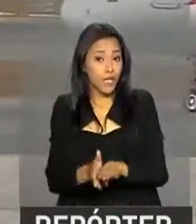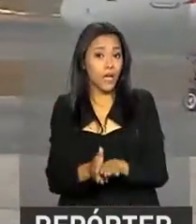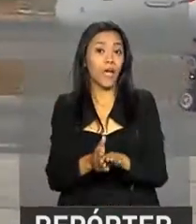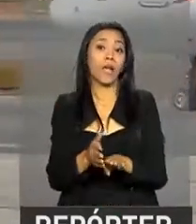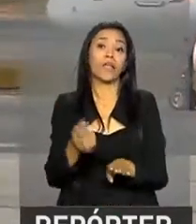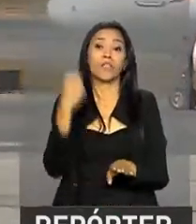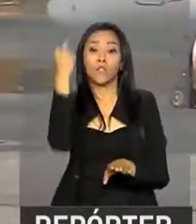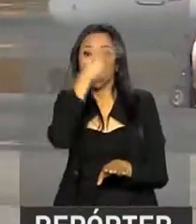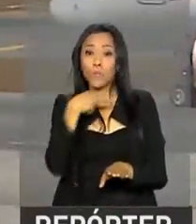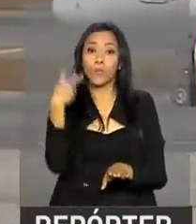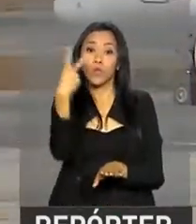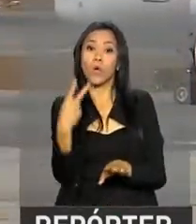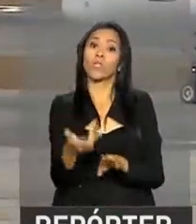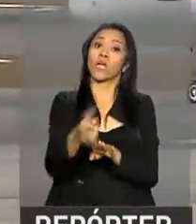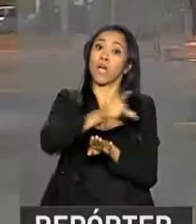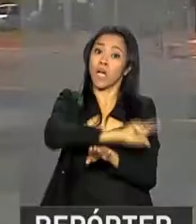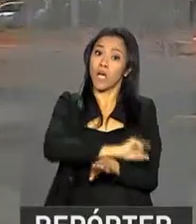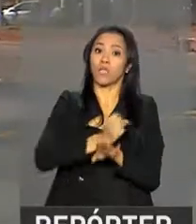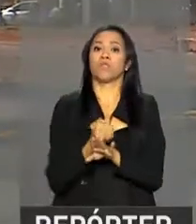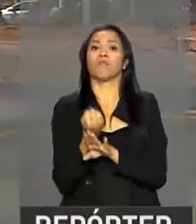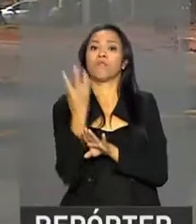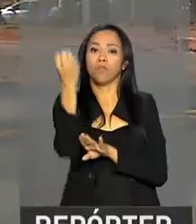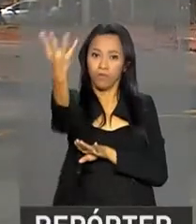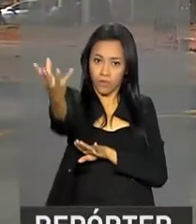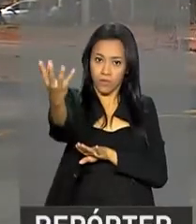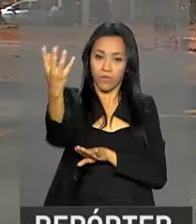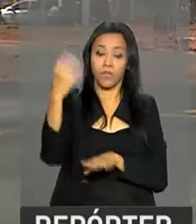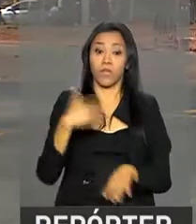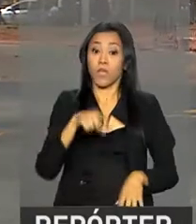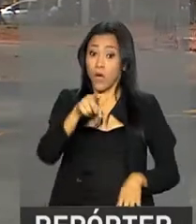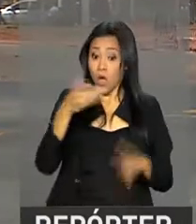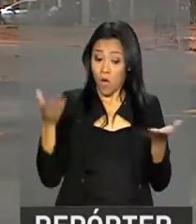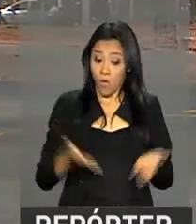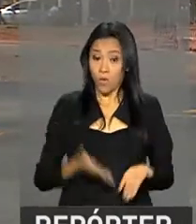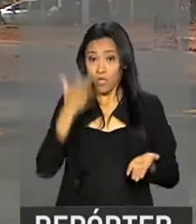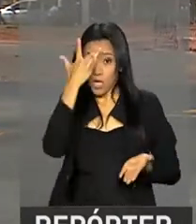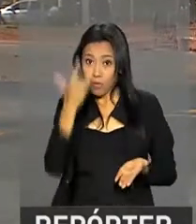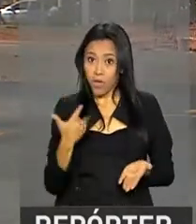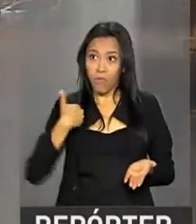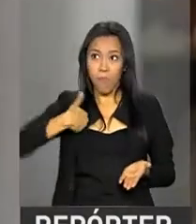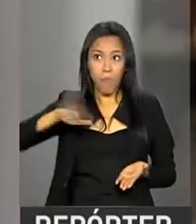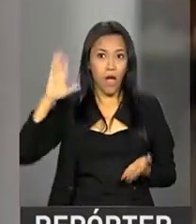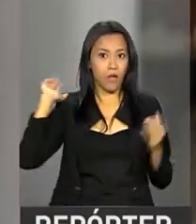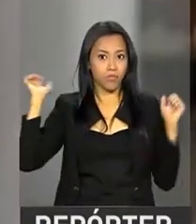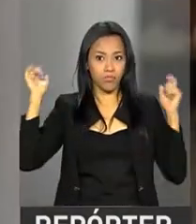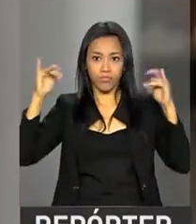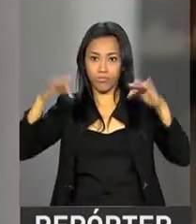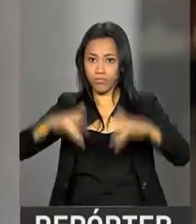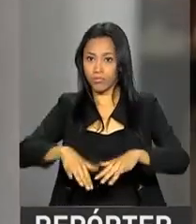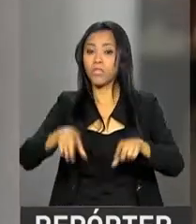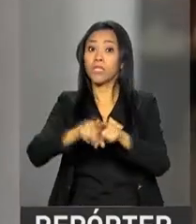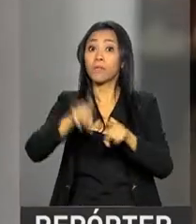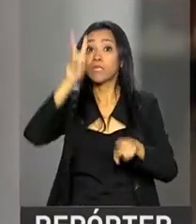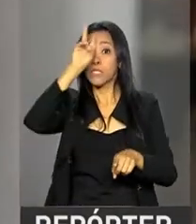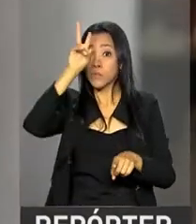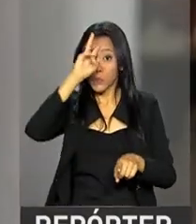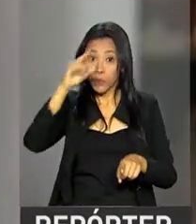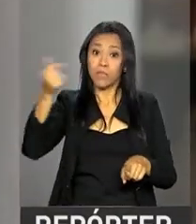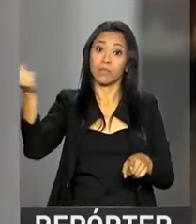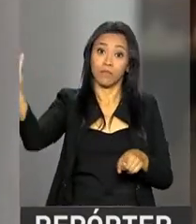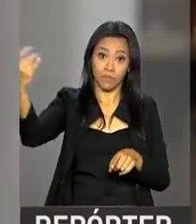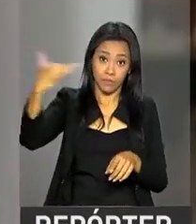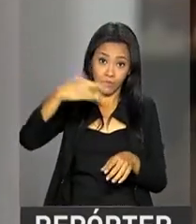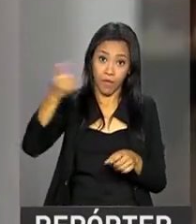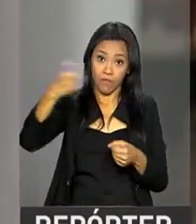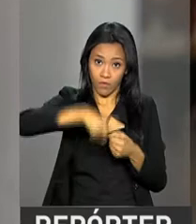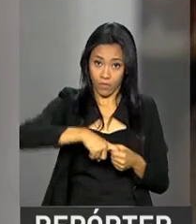de antecedência o maior fluxo deve ser hoje amanhã e na próxima segunda feira já depois do feriado e quem